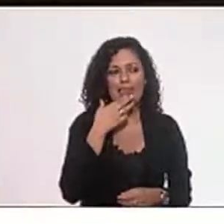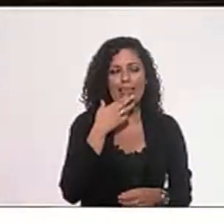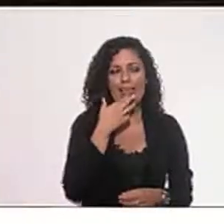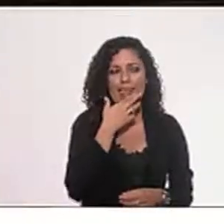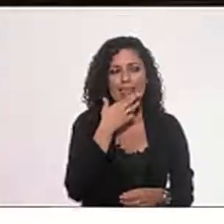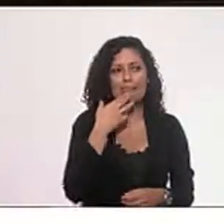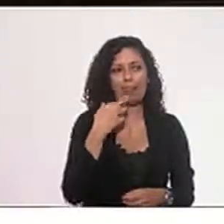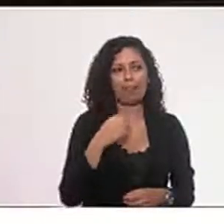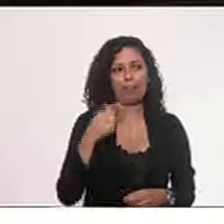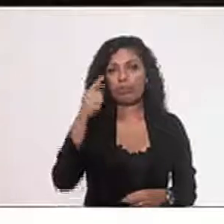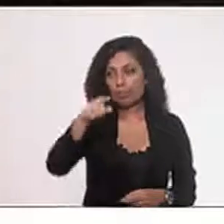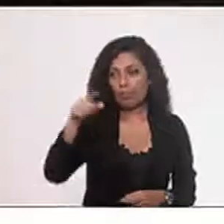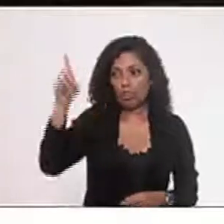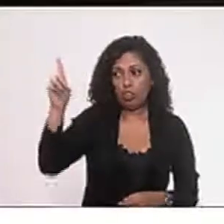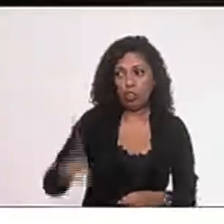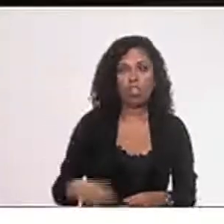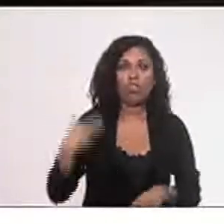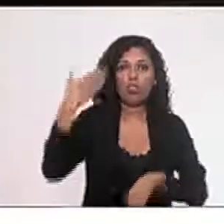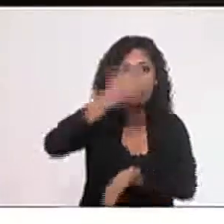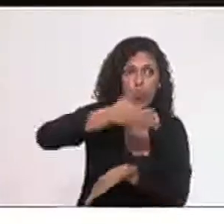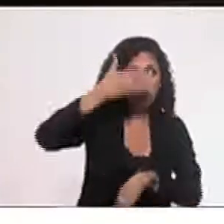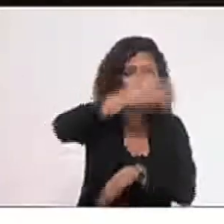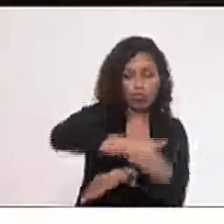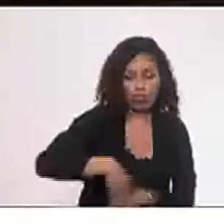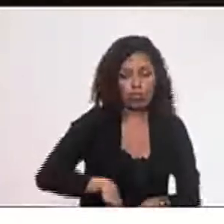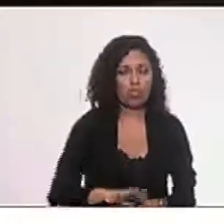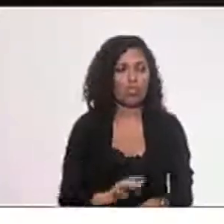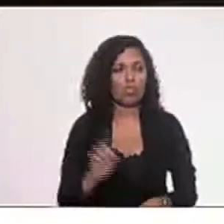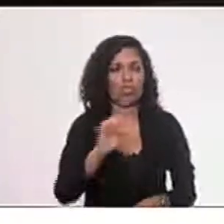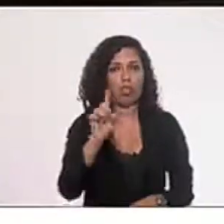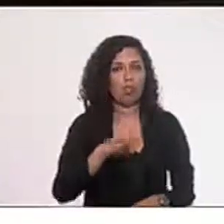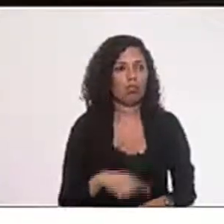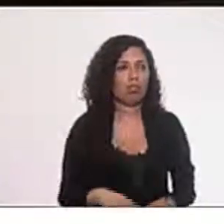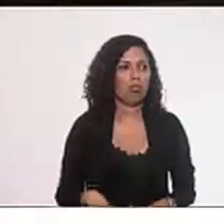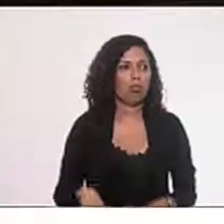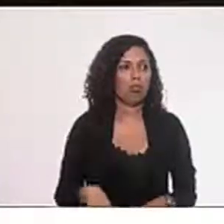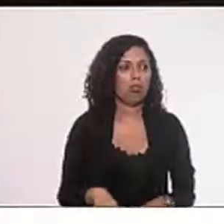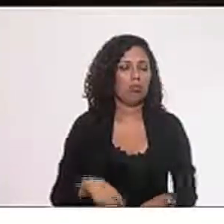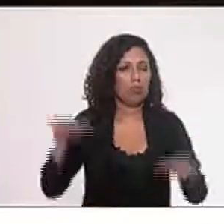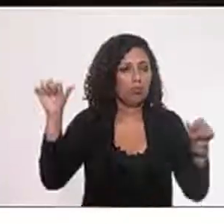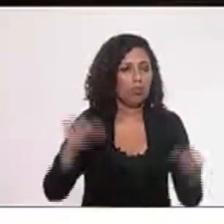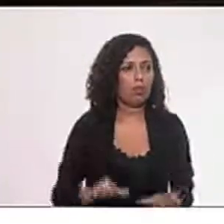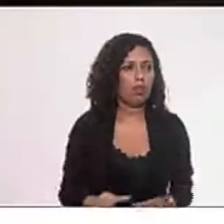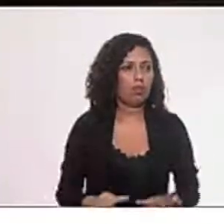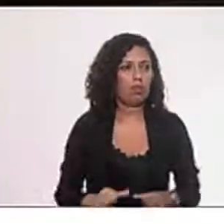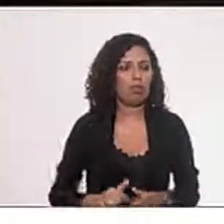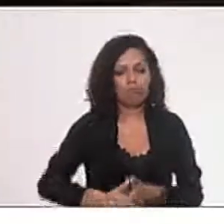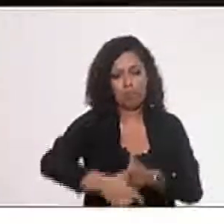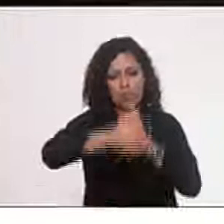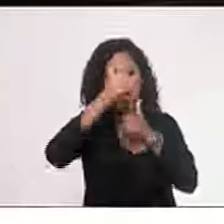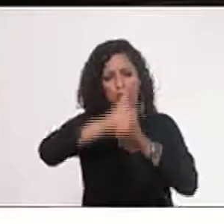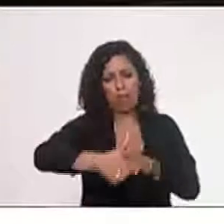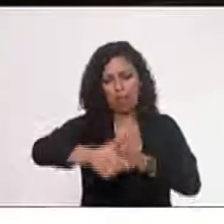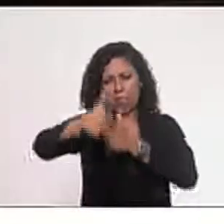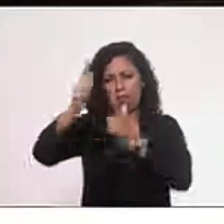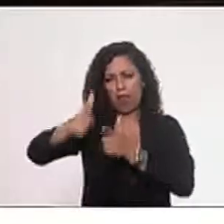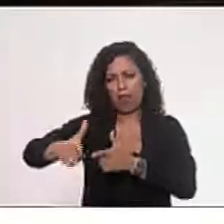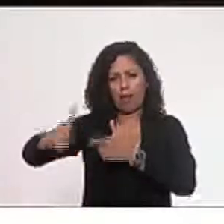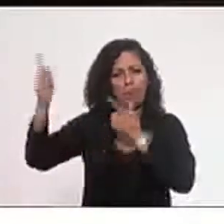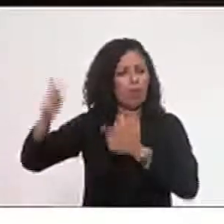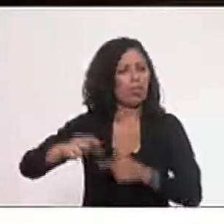não tem direito de participar dessas operações menos ainda as operações assassinas covardes